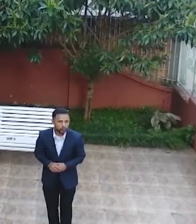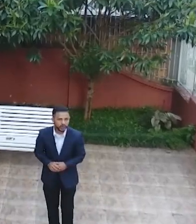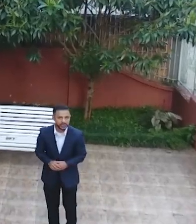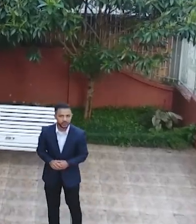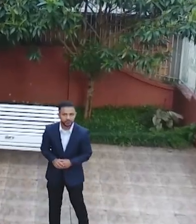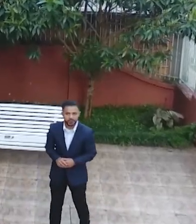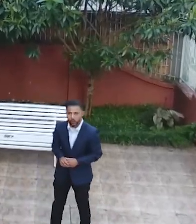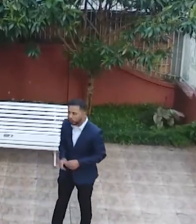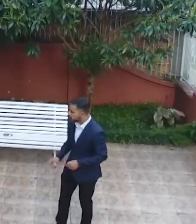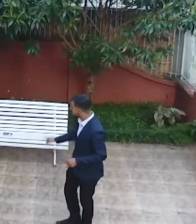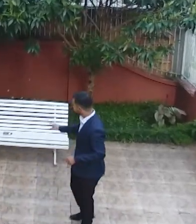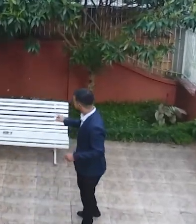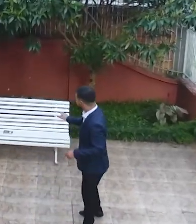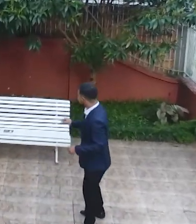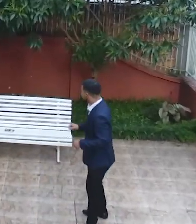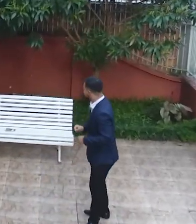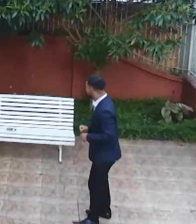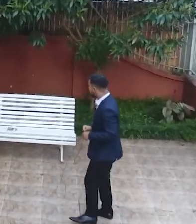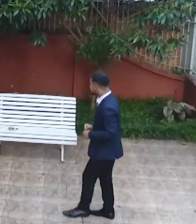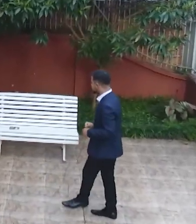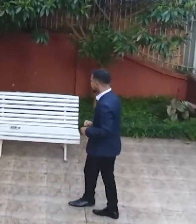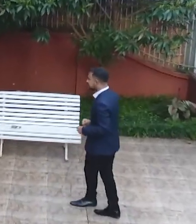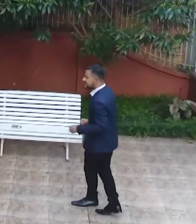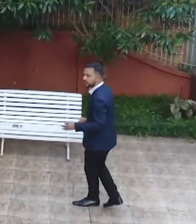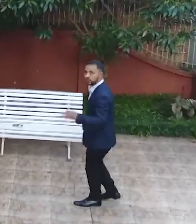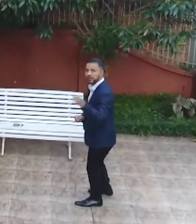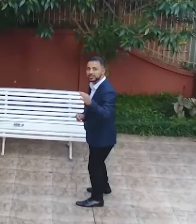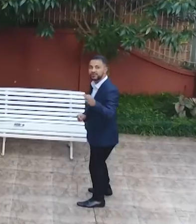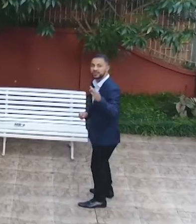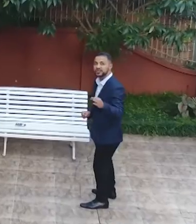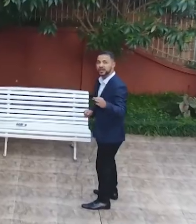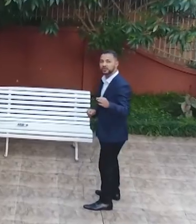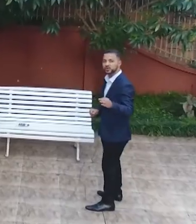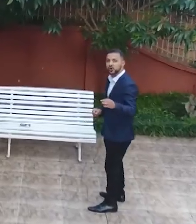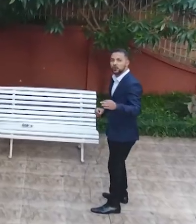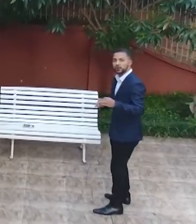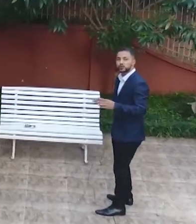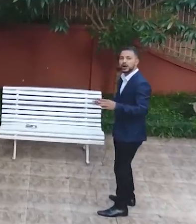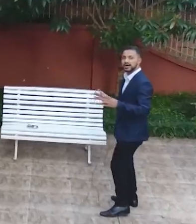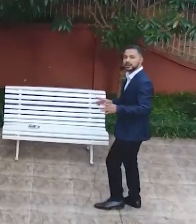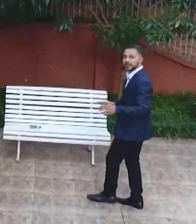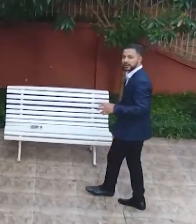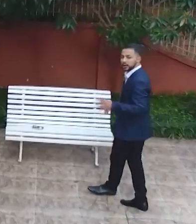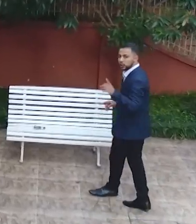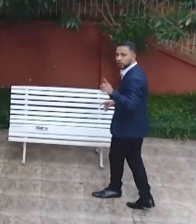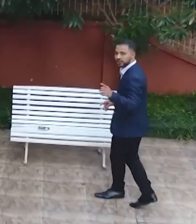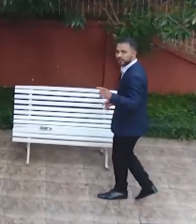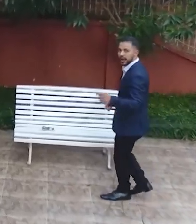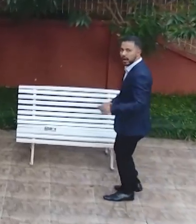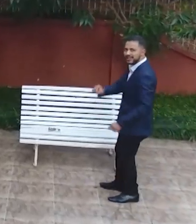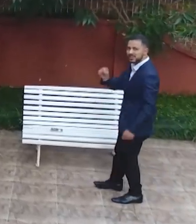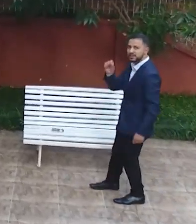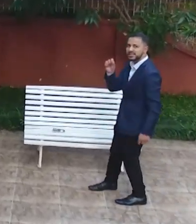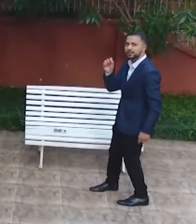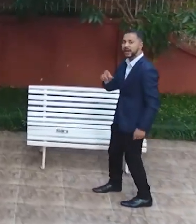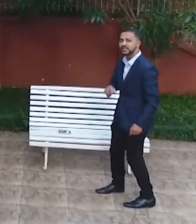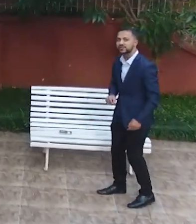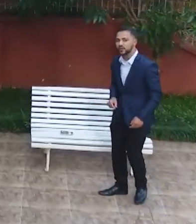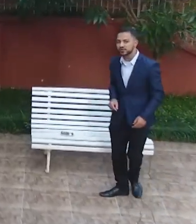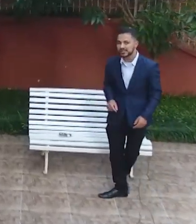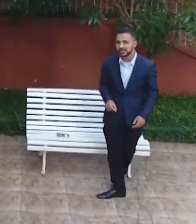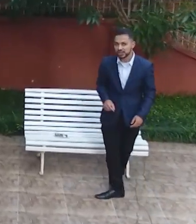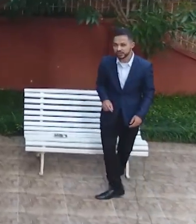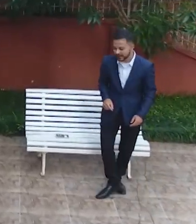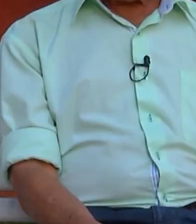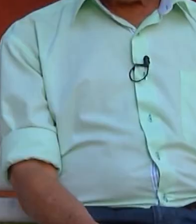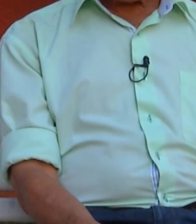alcoolismo. Um banco de praça como esse, durante 20 anos, serviu como cama. Hoje, é sua principal fonte de